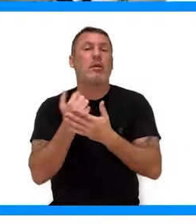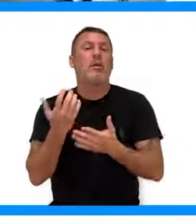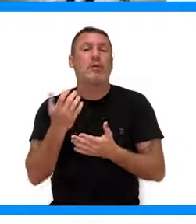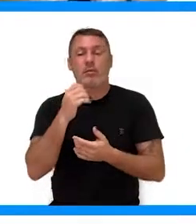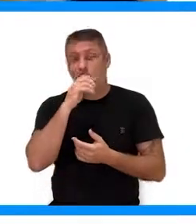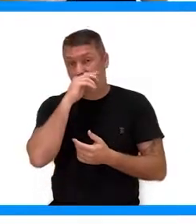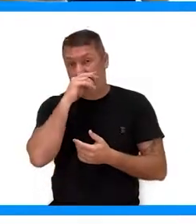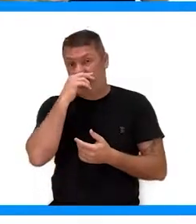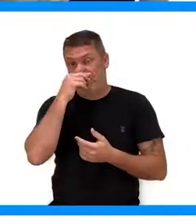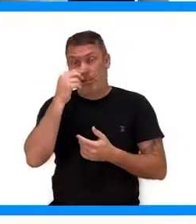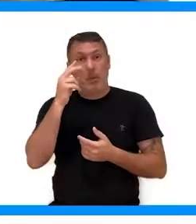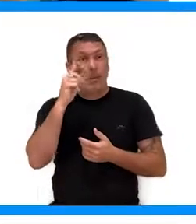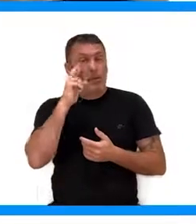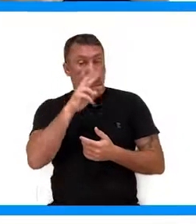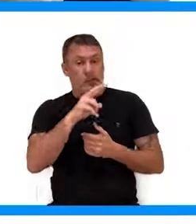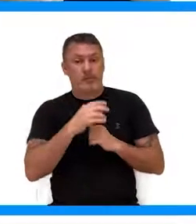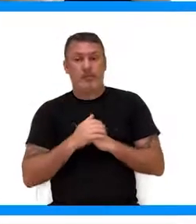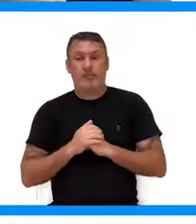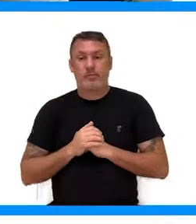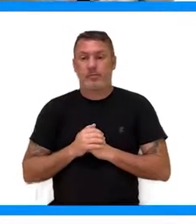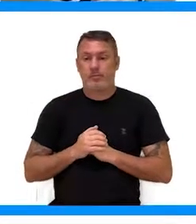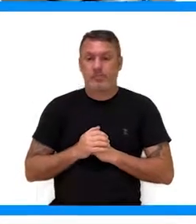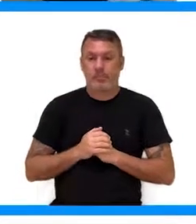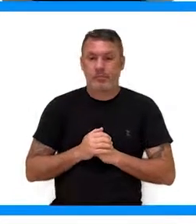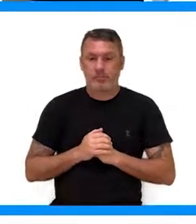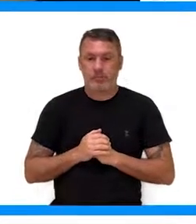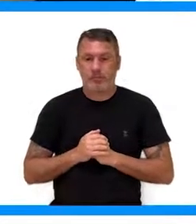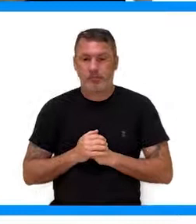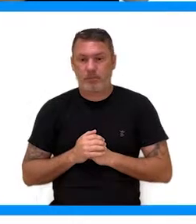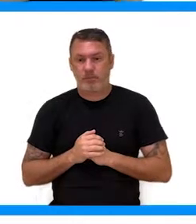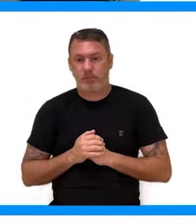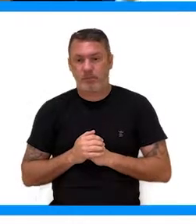marcadas pela... Prestem atenção.